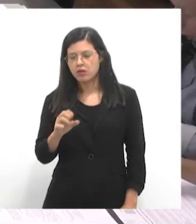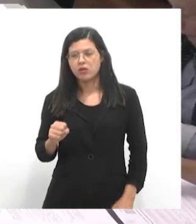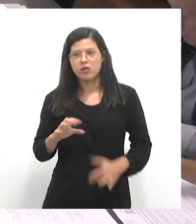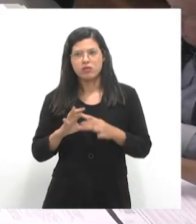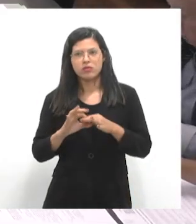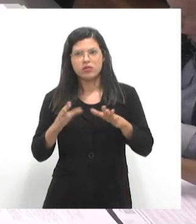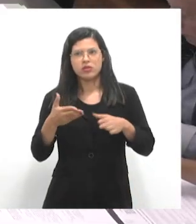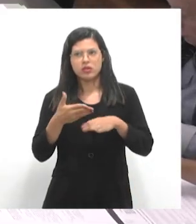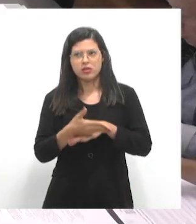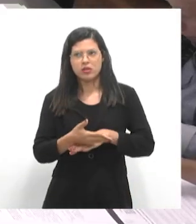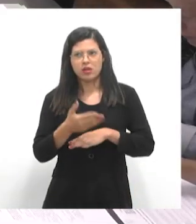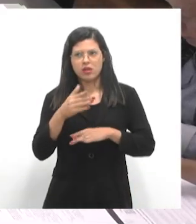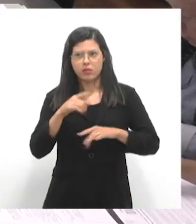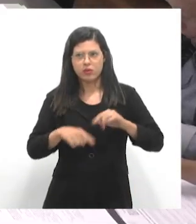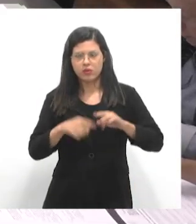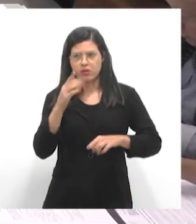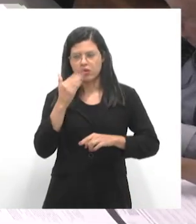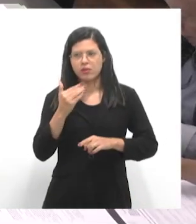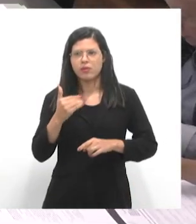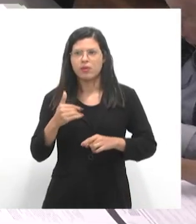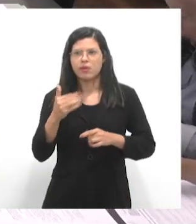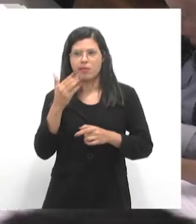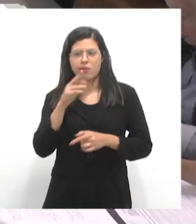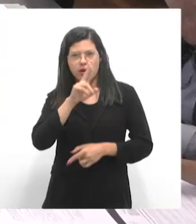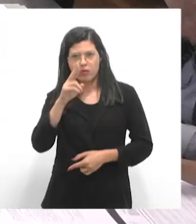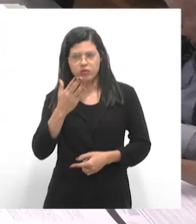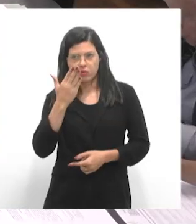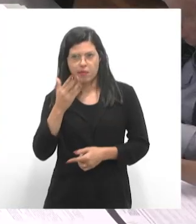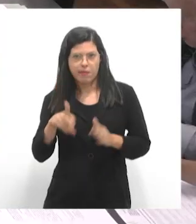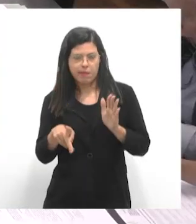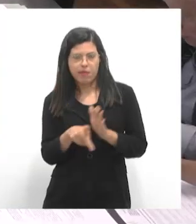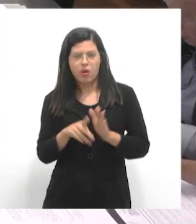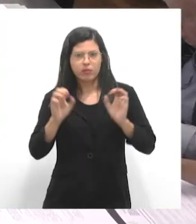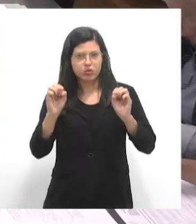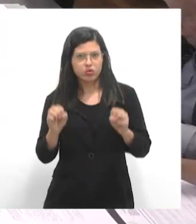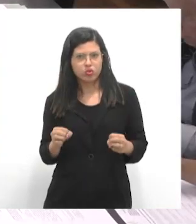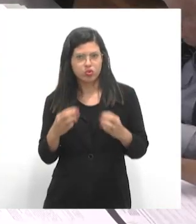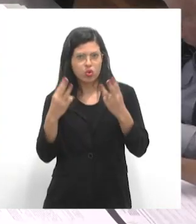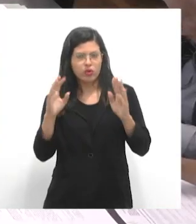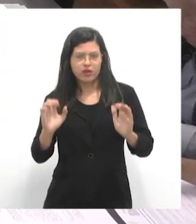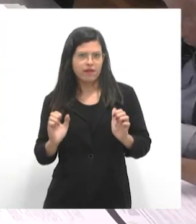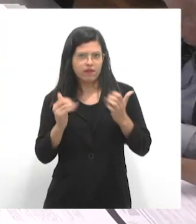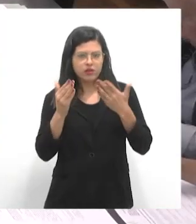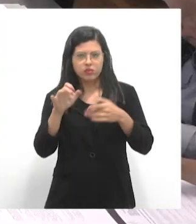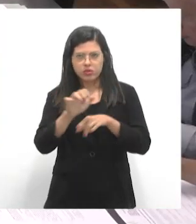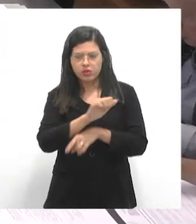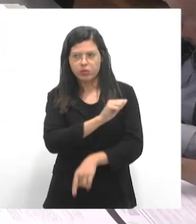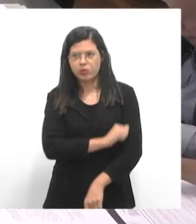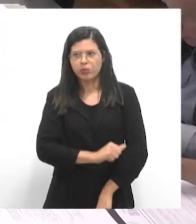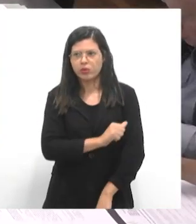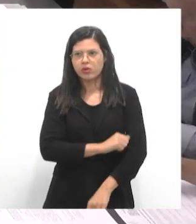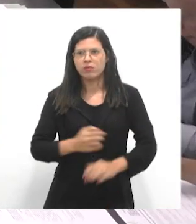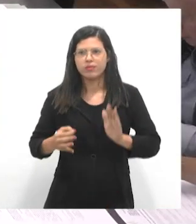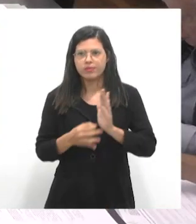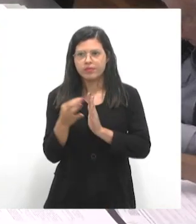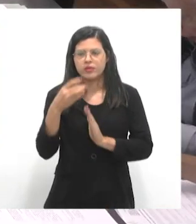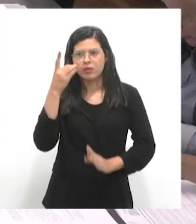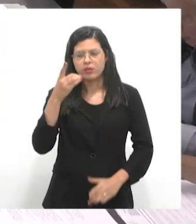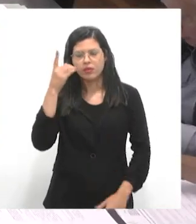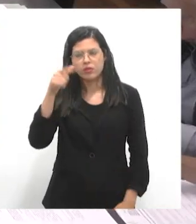itens alimentícios destinados ao consumo próprio em shows e grandes eventos no âmbito do Estado do Rio de Janeiro. Para aparecer, deputado Luiz Paulo.